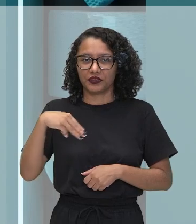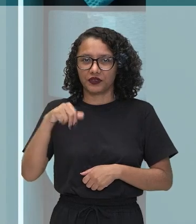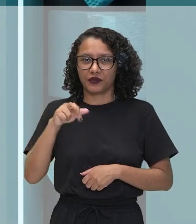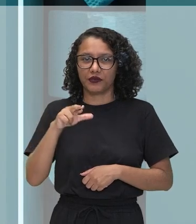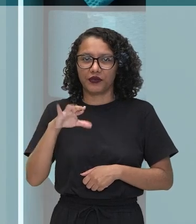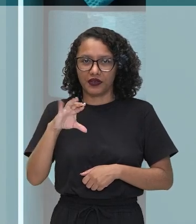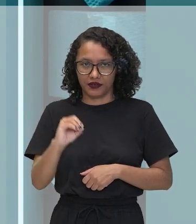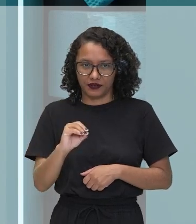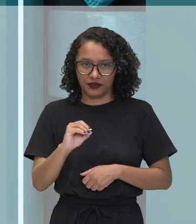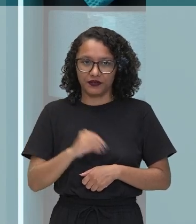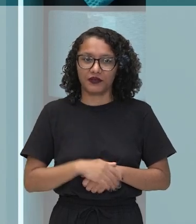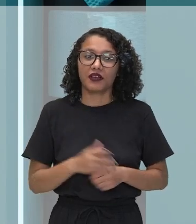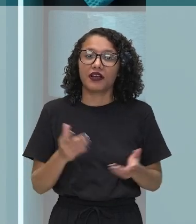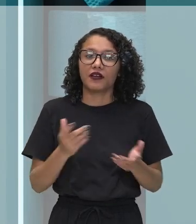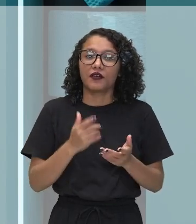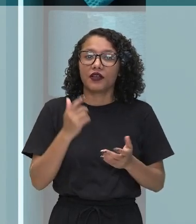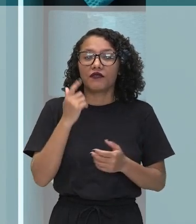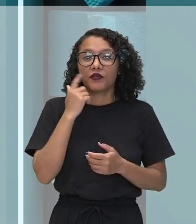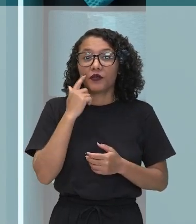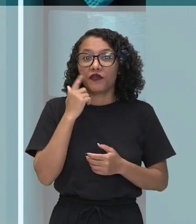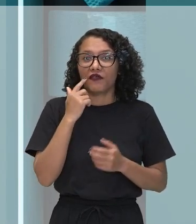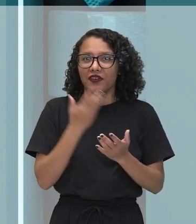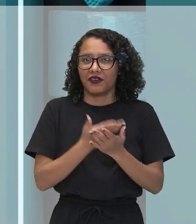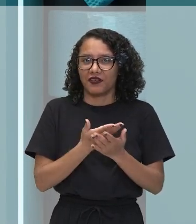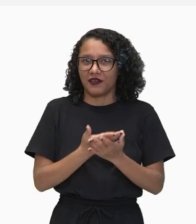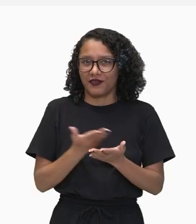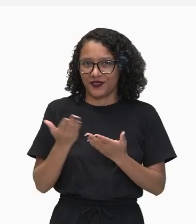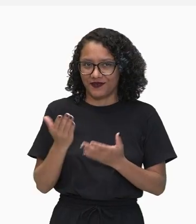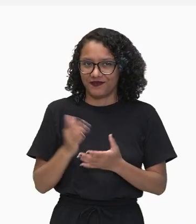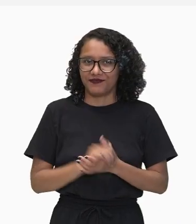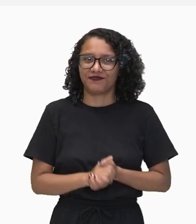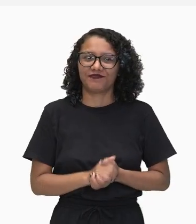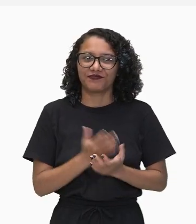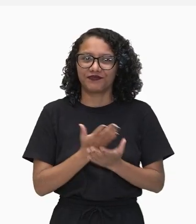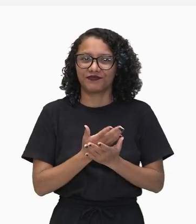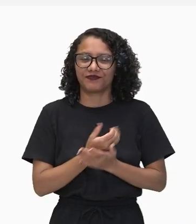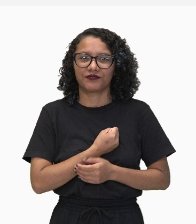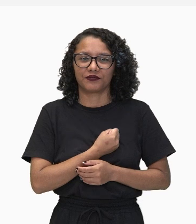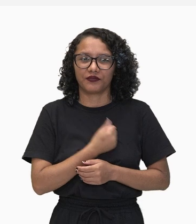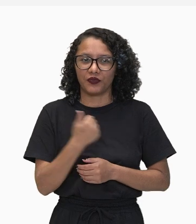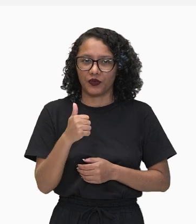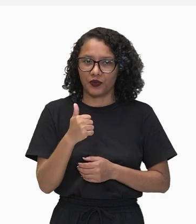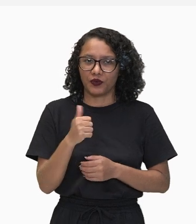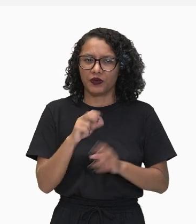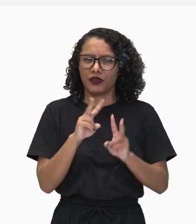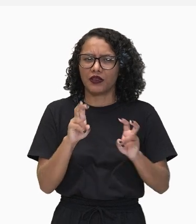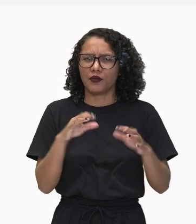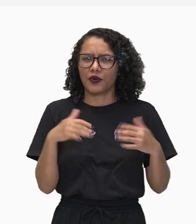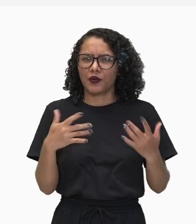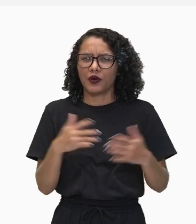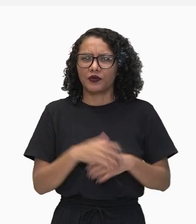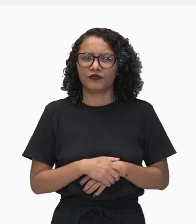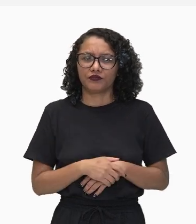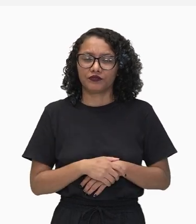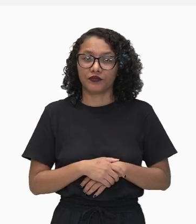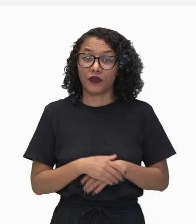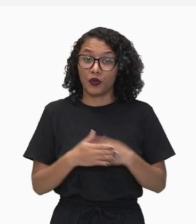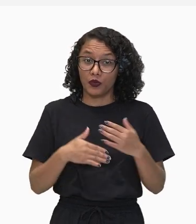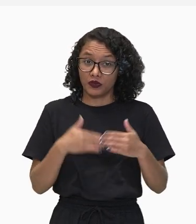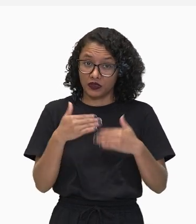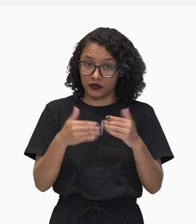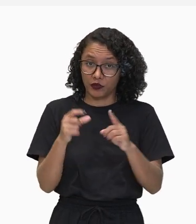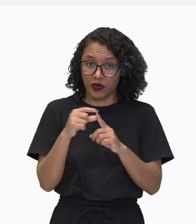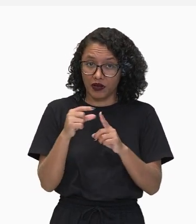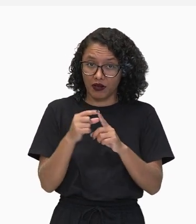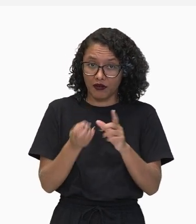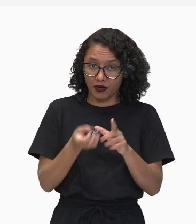Mário. Vamos à nossa aula de hoje? Olha só, aula 11, objeto de conhecimento,